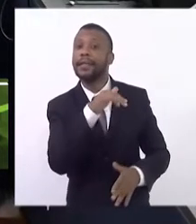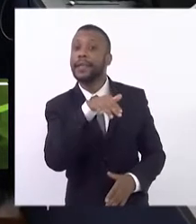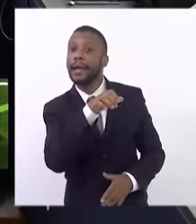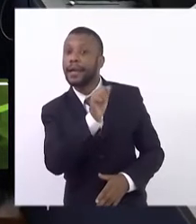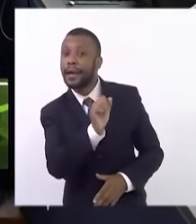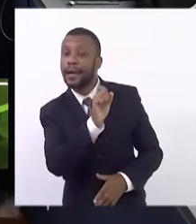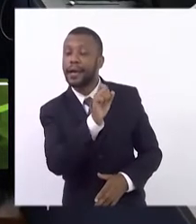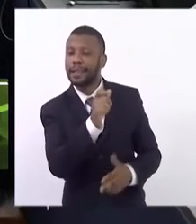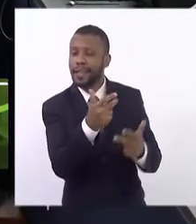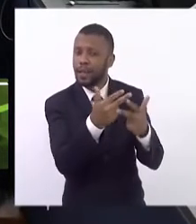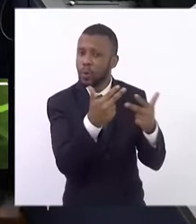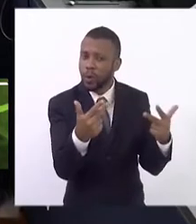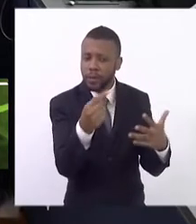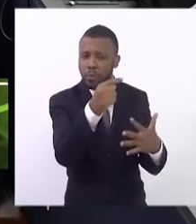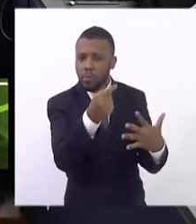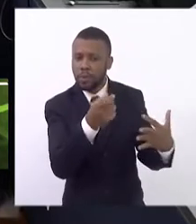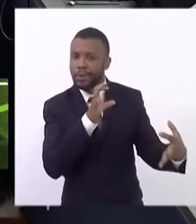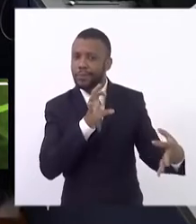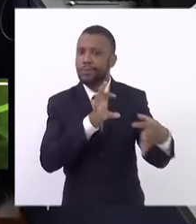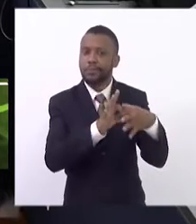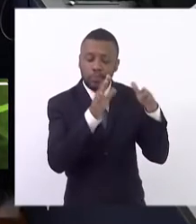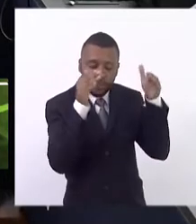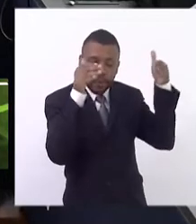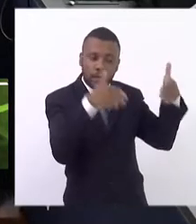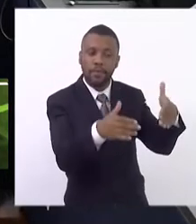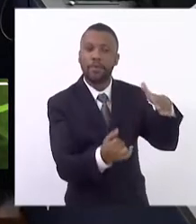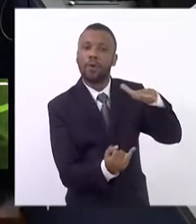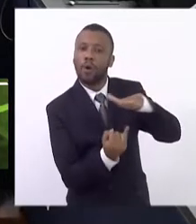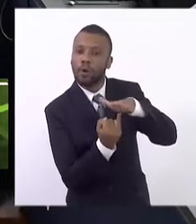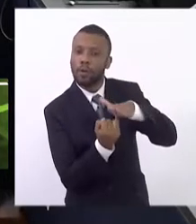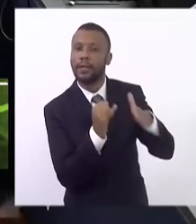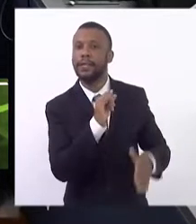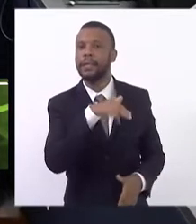do INEA. Perfeito. Bom, segunda questão,